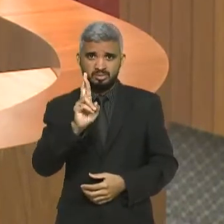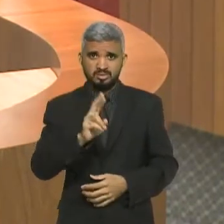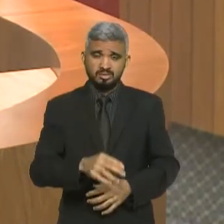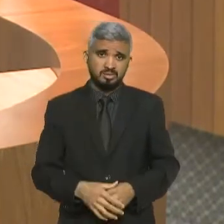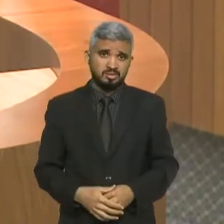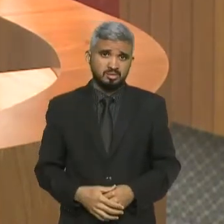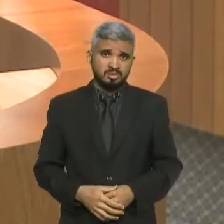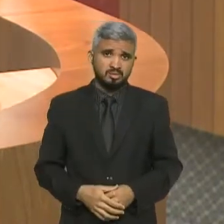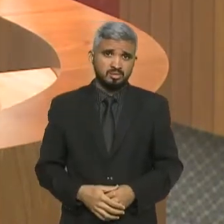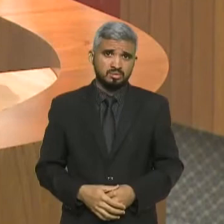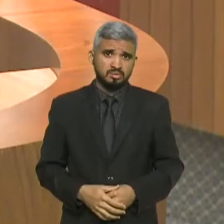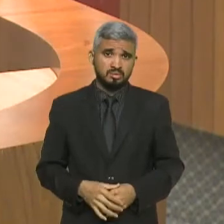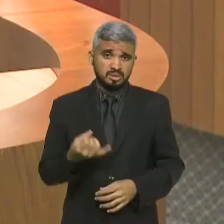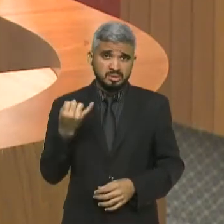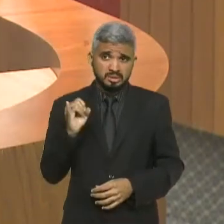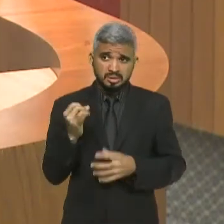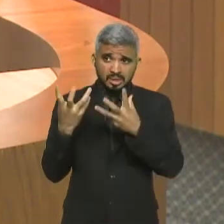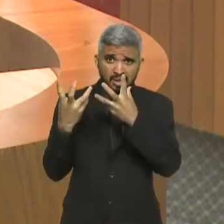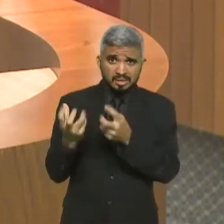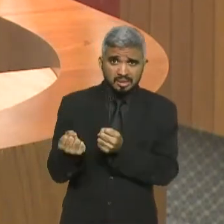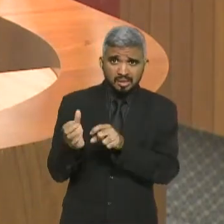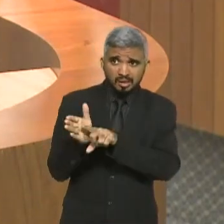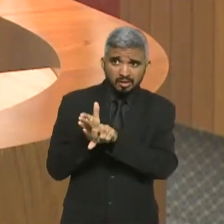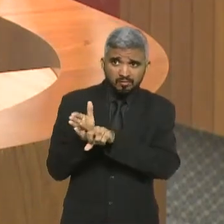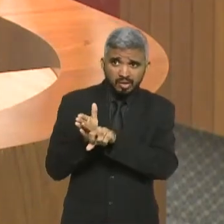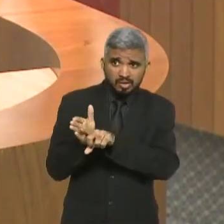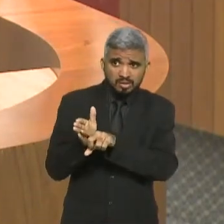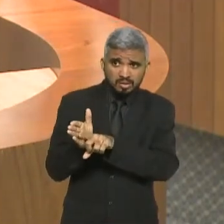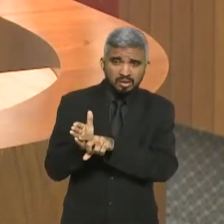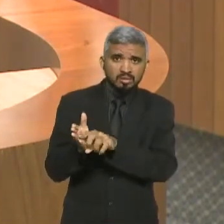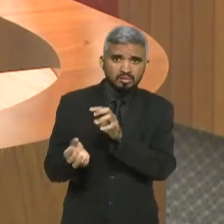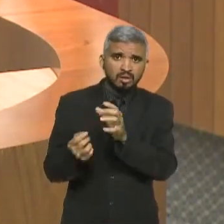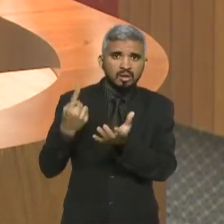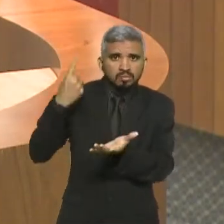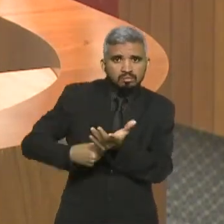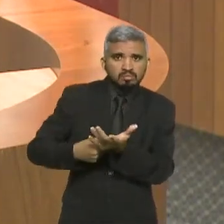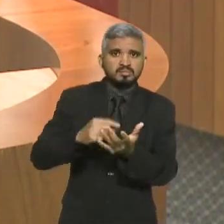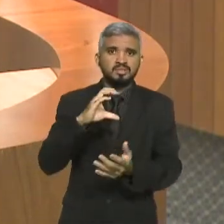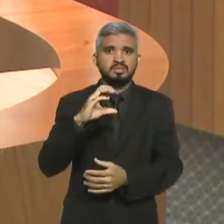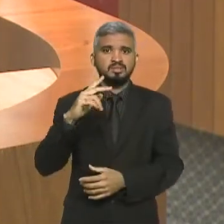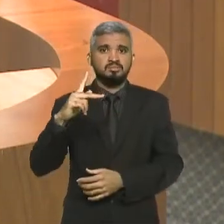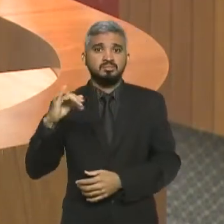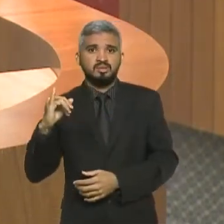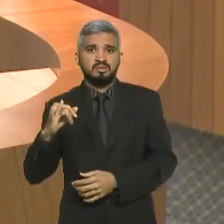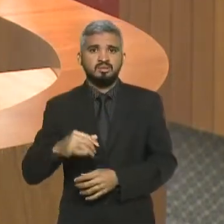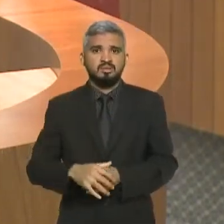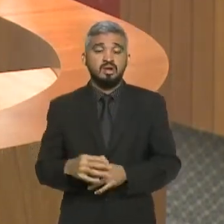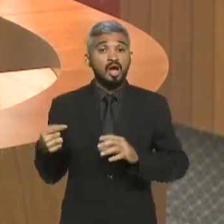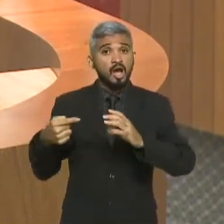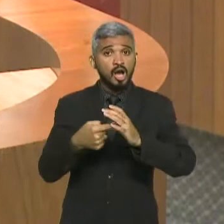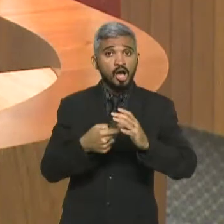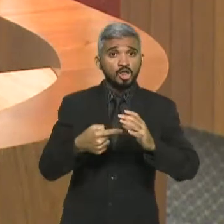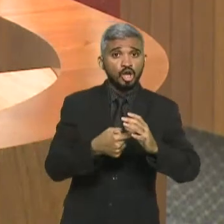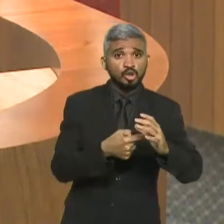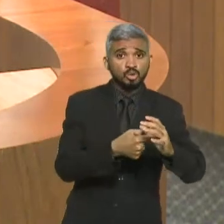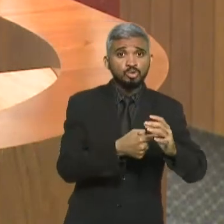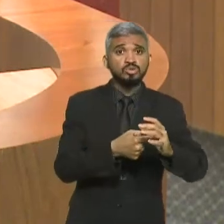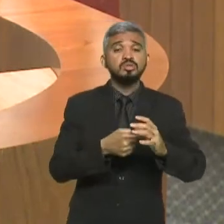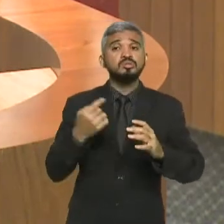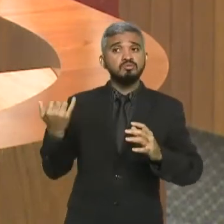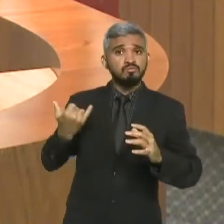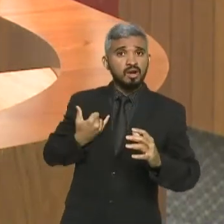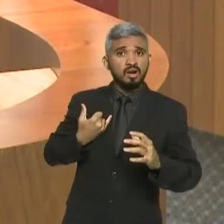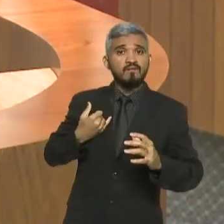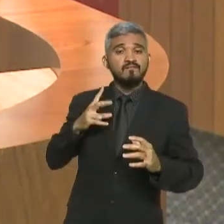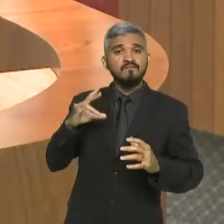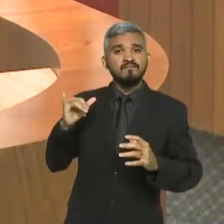Se topar a investigação, a gente abre uma CPI. Porque as denúncias que nós recebemos é que vão pagar 20